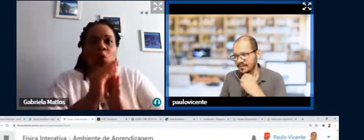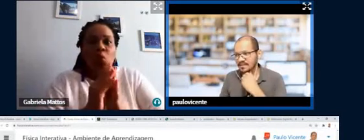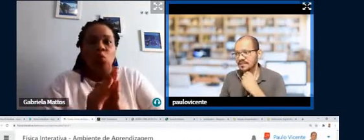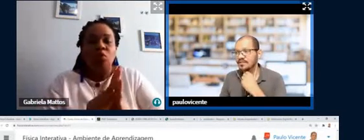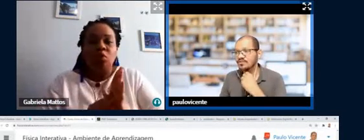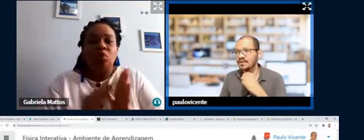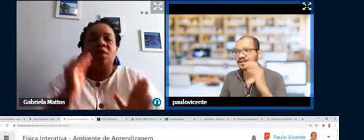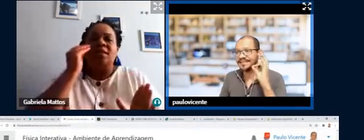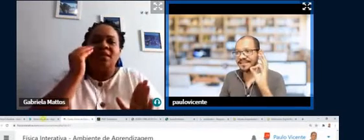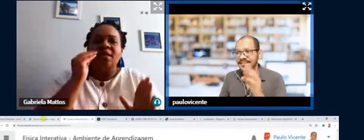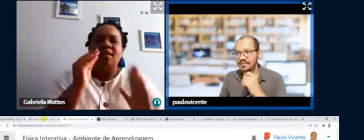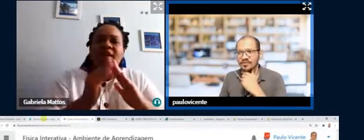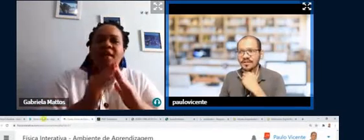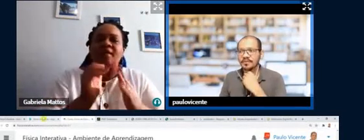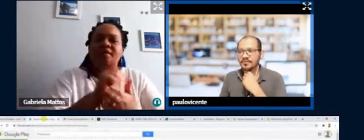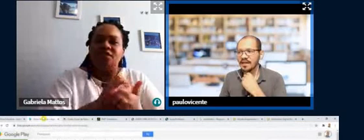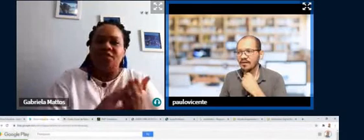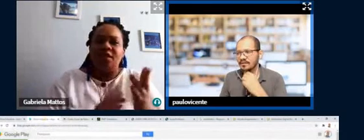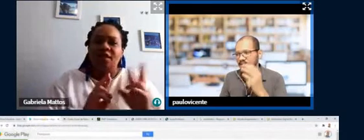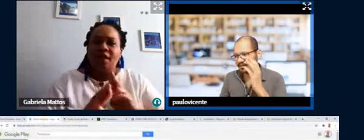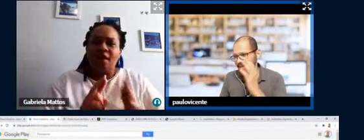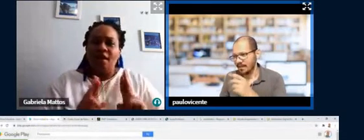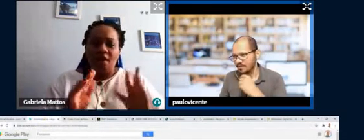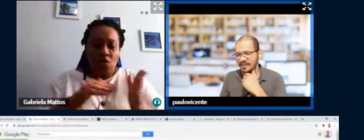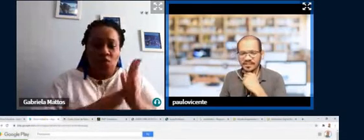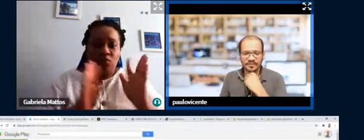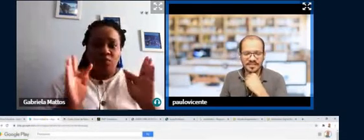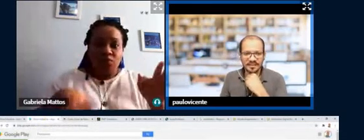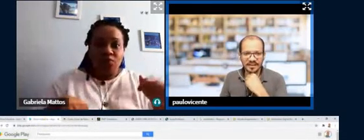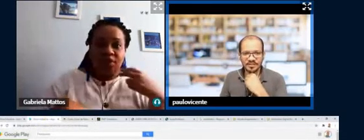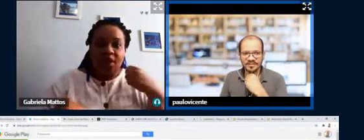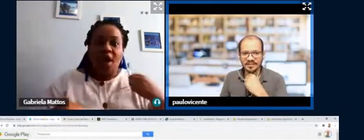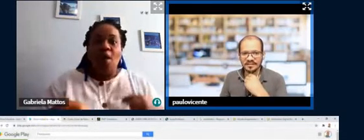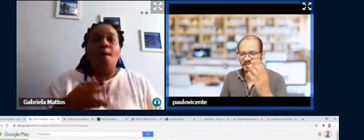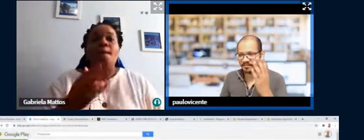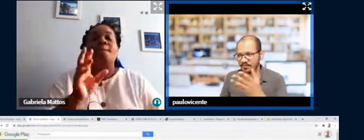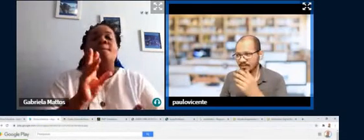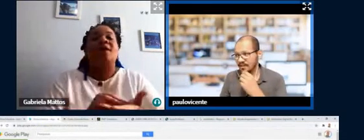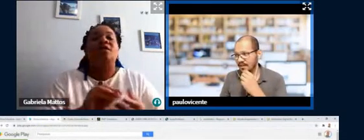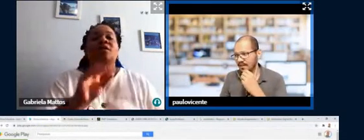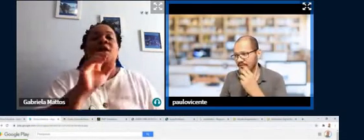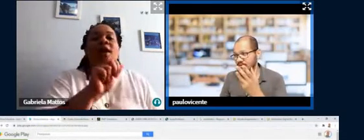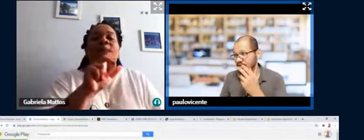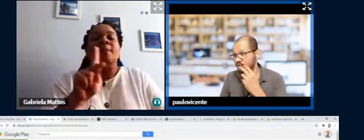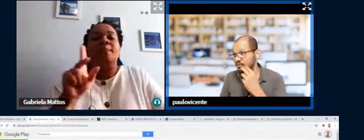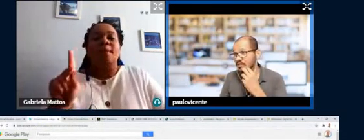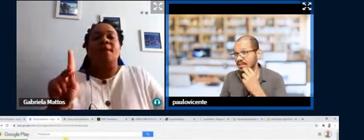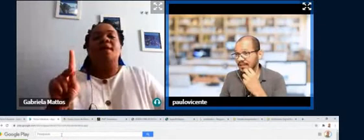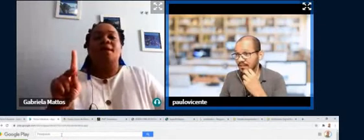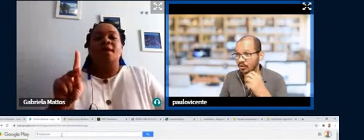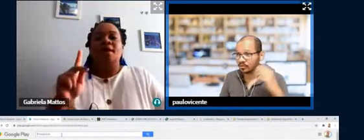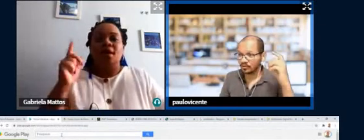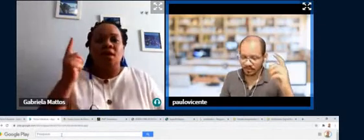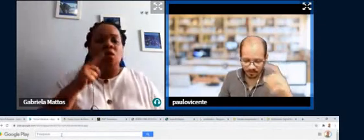tenta fazer exercício, deixa as questões do Enem para o final, baixa o aplicativo Física Interativa para poder ver os